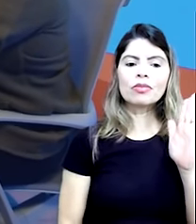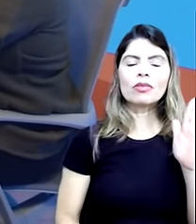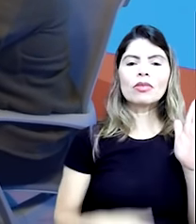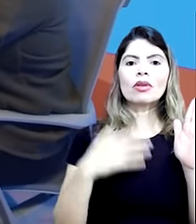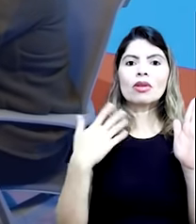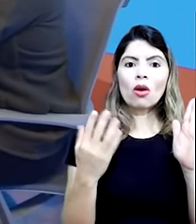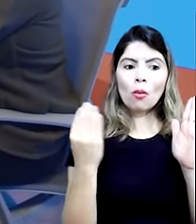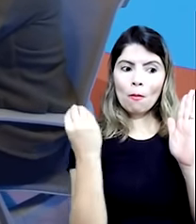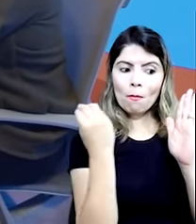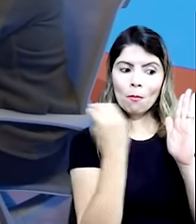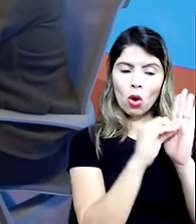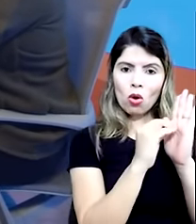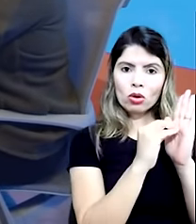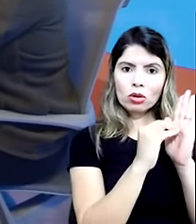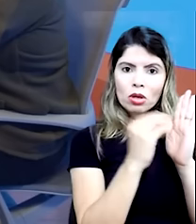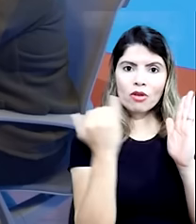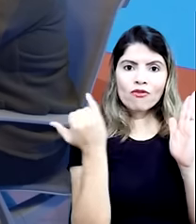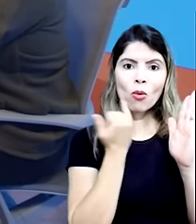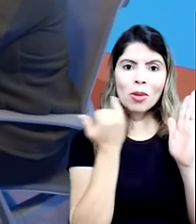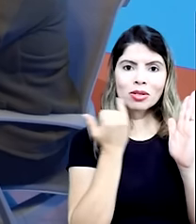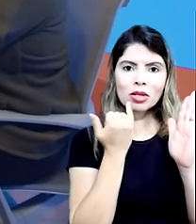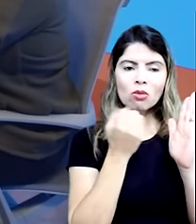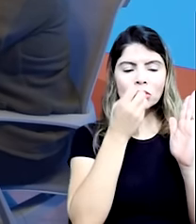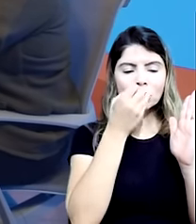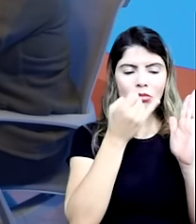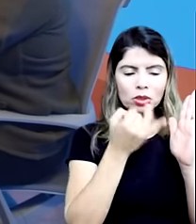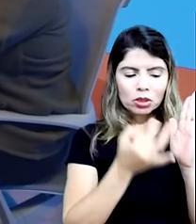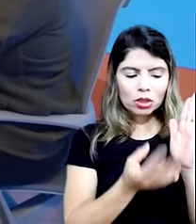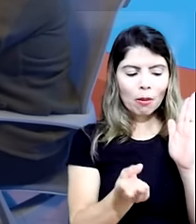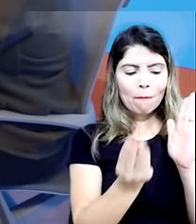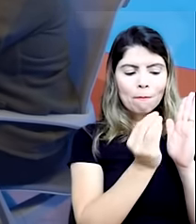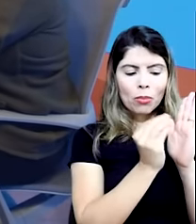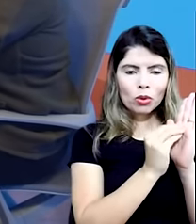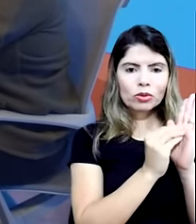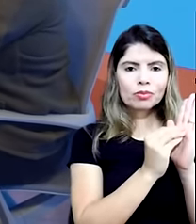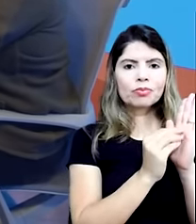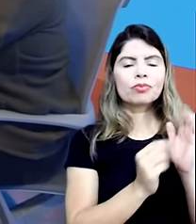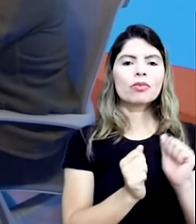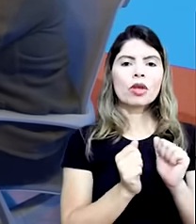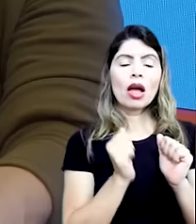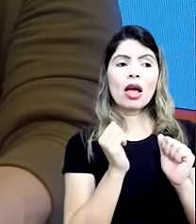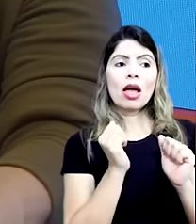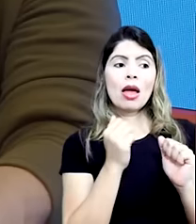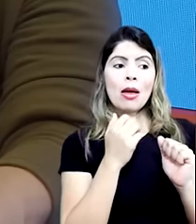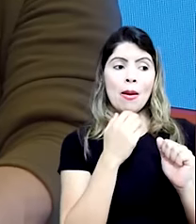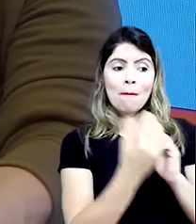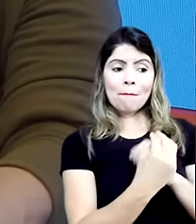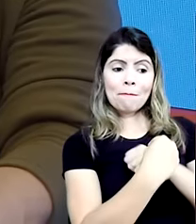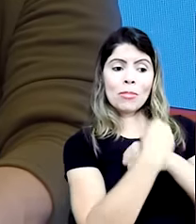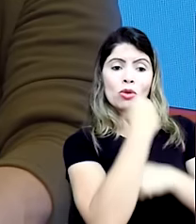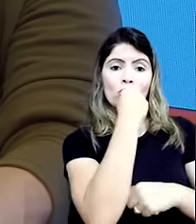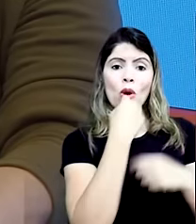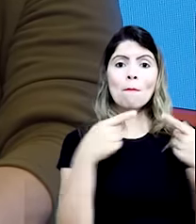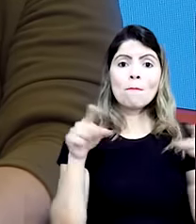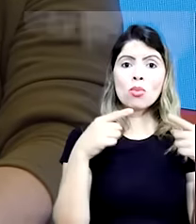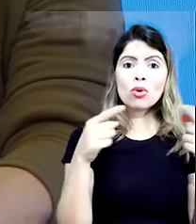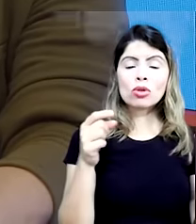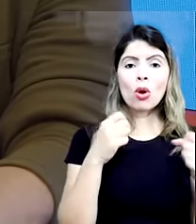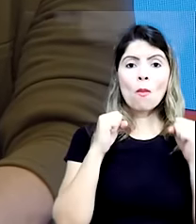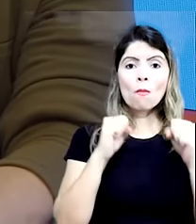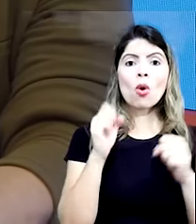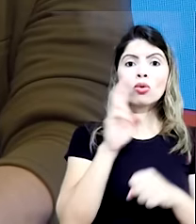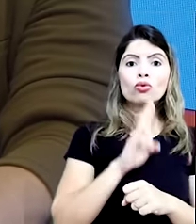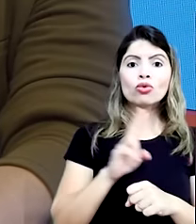você coloca a aquela descreve aquela cena e diz por exemplo olha me sugira músicas que eu possa